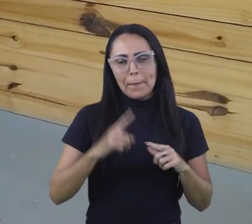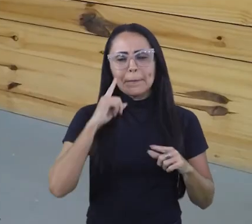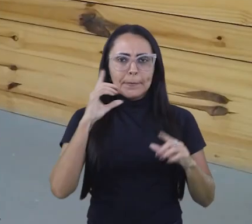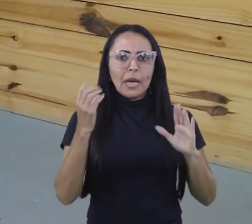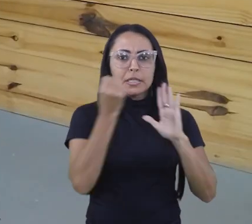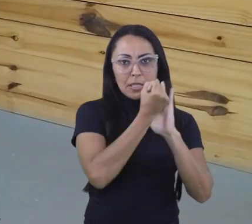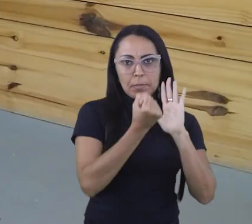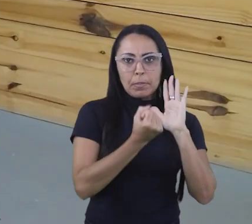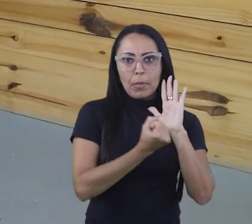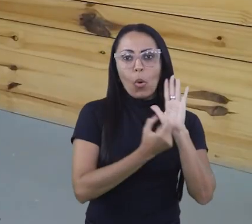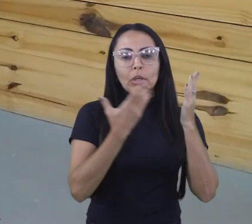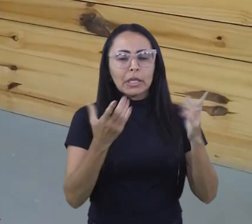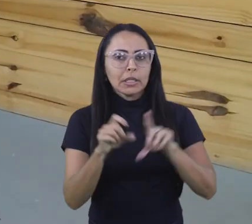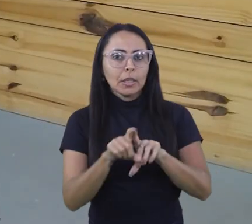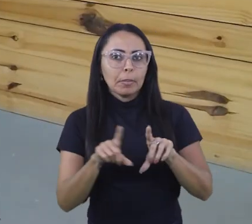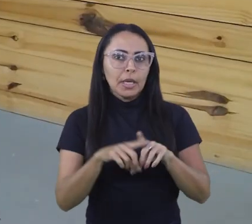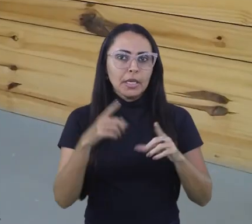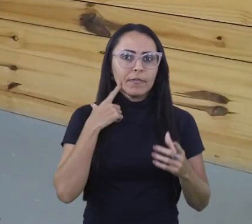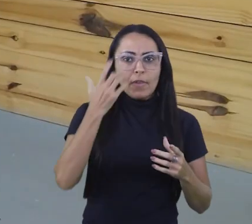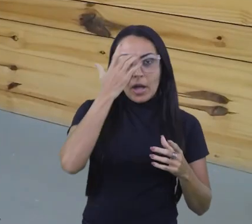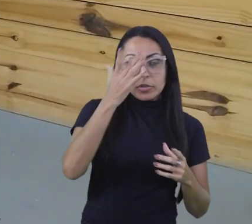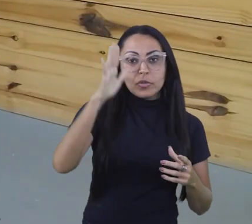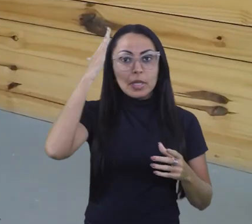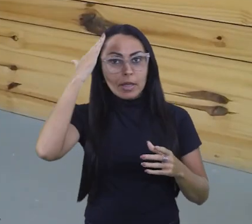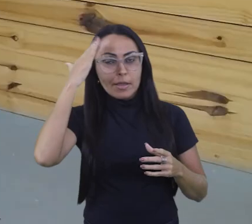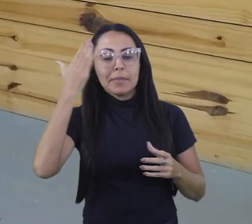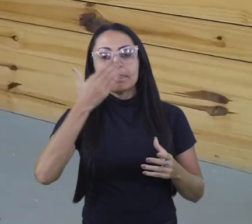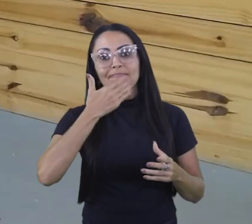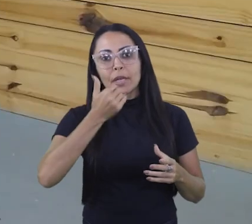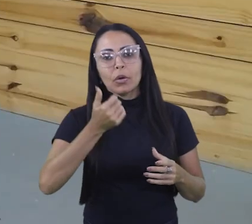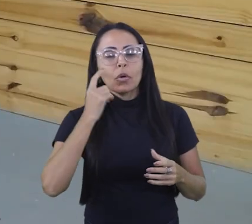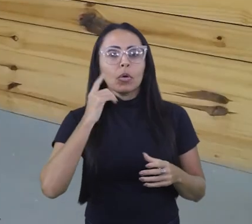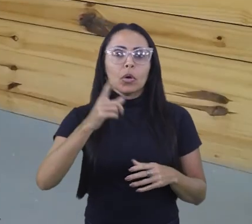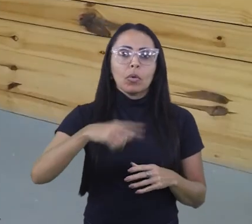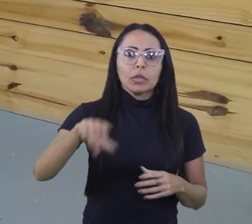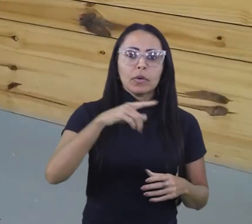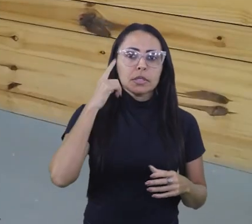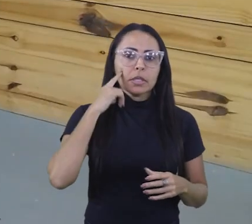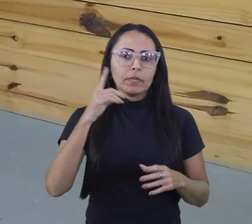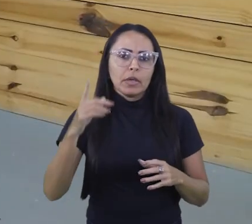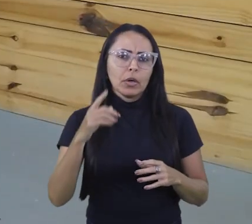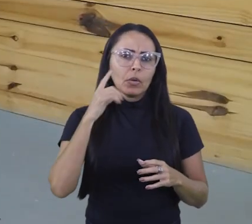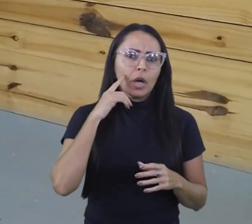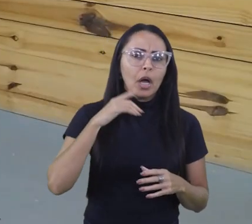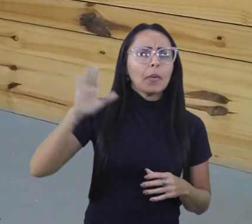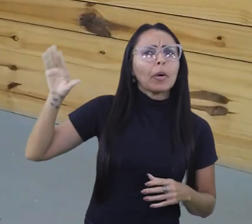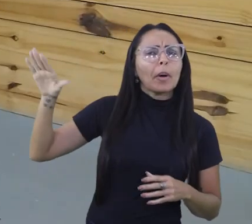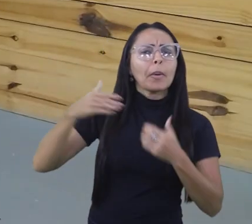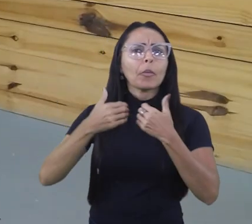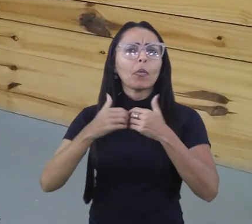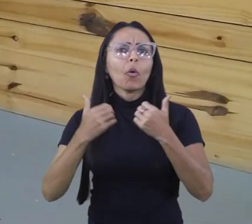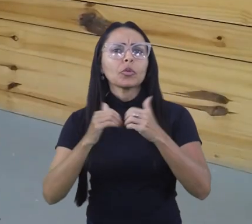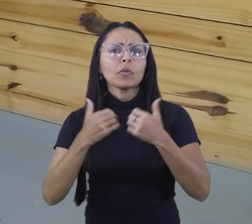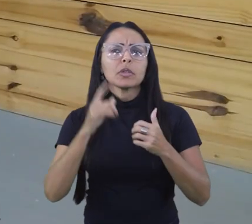também fácil de você entender, é o ônibus, né? Quando você vai dá a mão ali para parar o ônibus, você vai pegar um ônibus, você